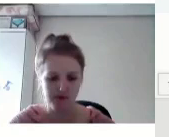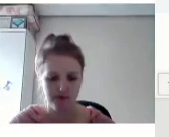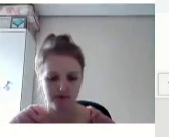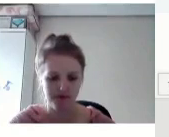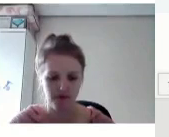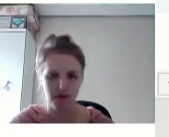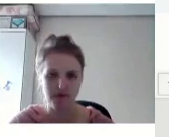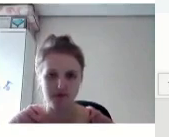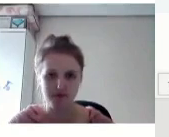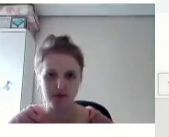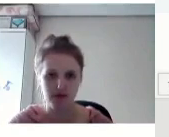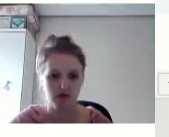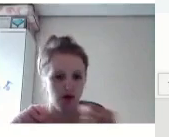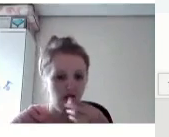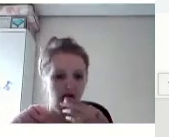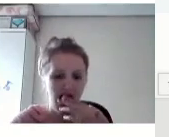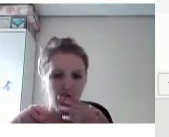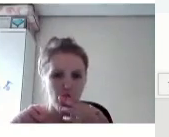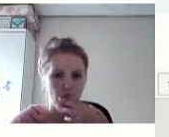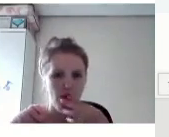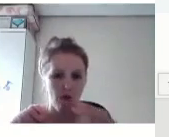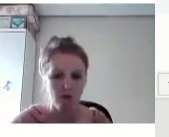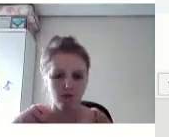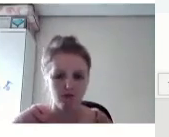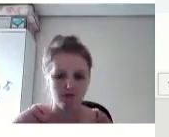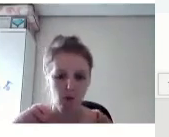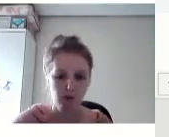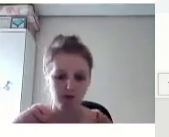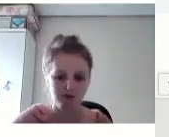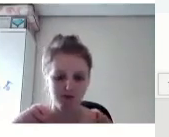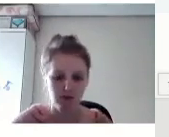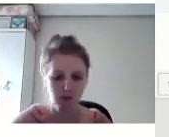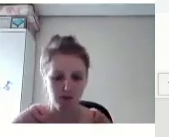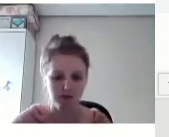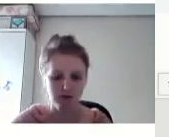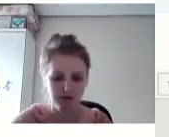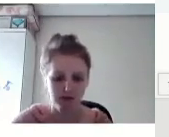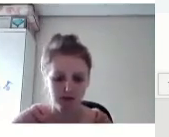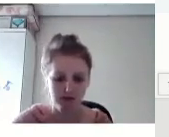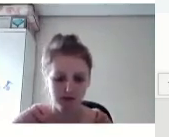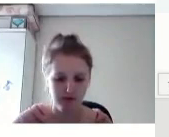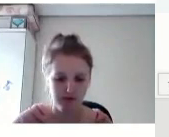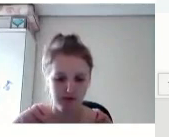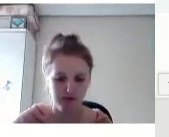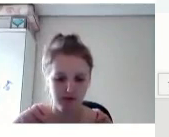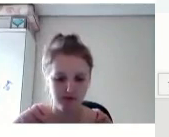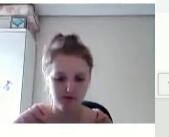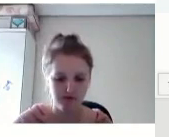hamiltoniana, como eu estava comentando, vai depender do campo φ, do campo π. Então, estou pensando que o